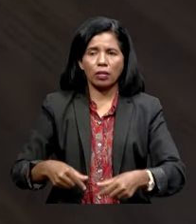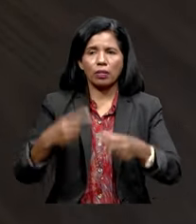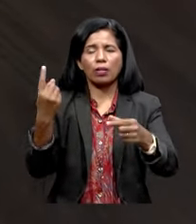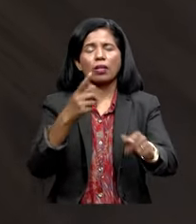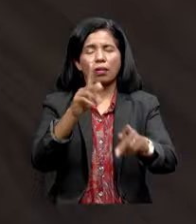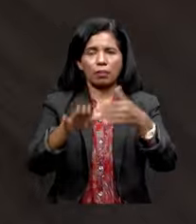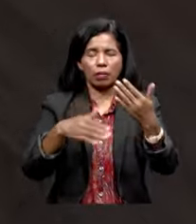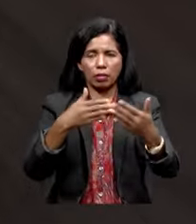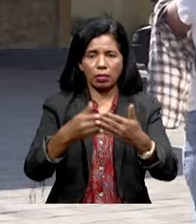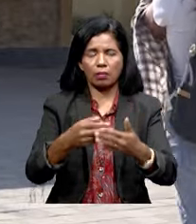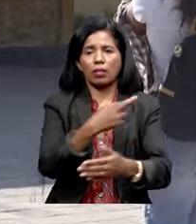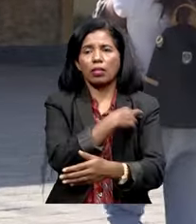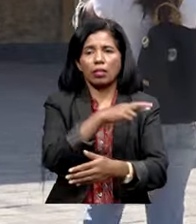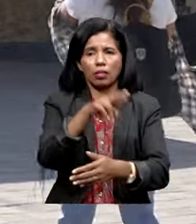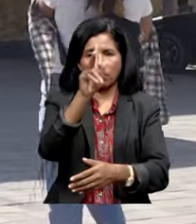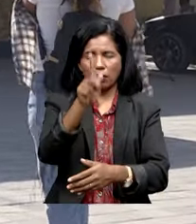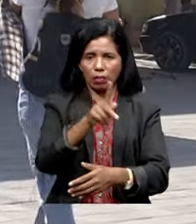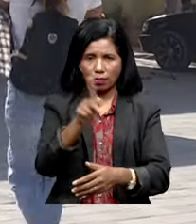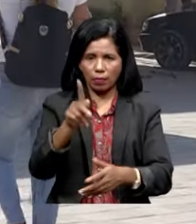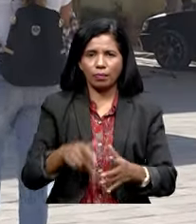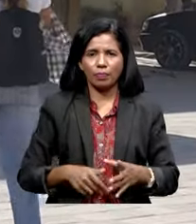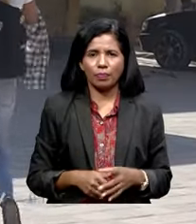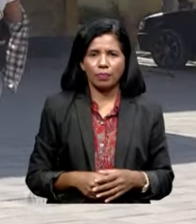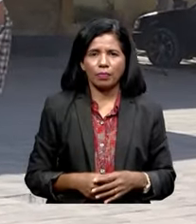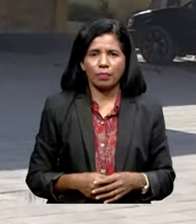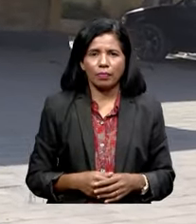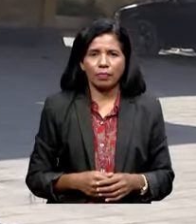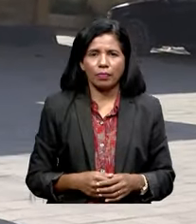fodeit ba cidadão religião católica. Azinha Lola, Jacinto Fuca, GMN.